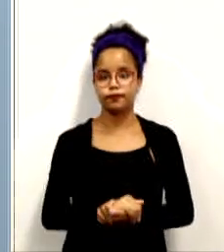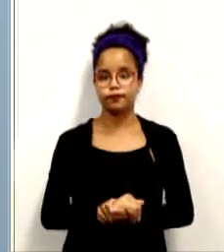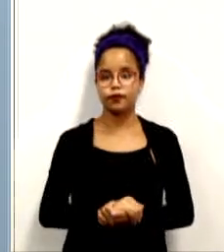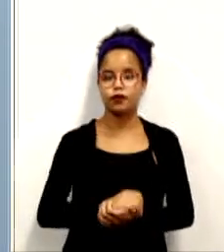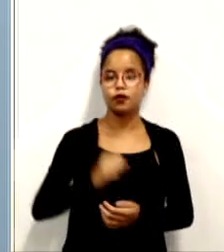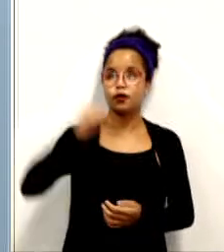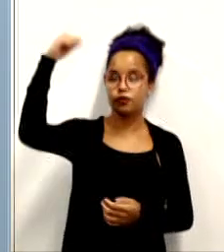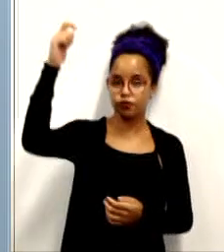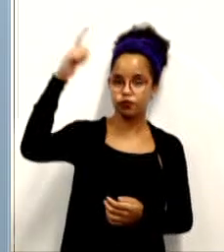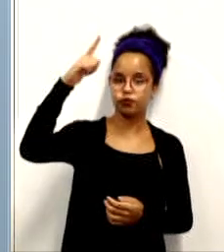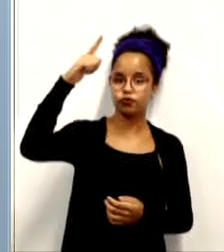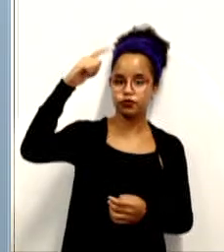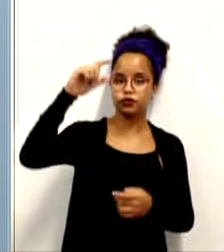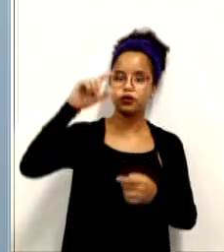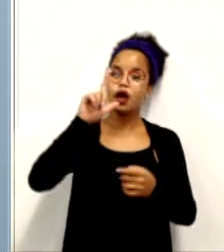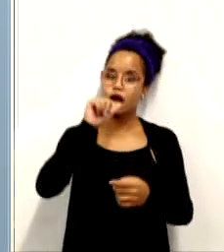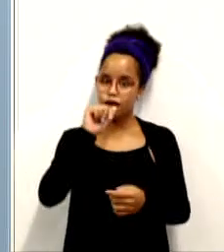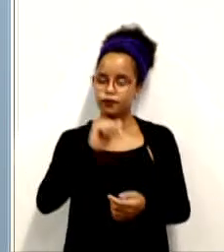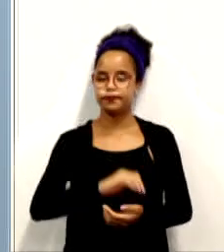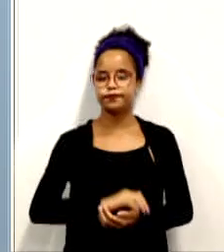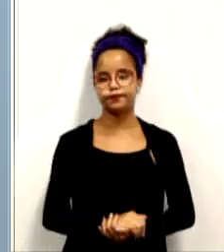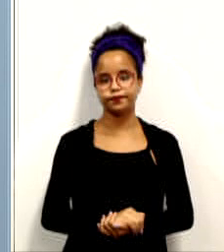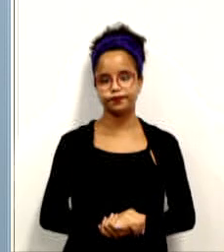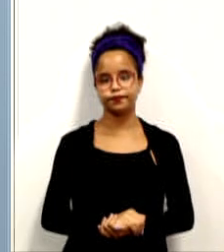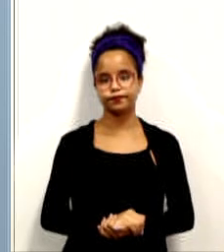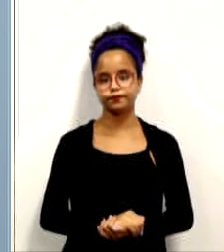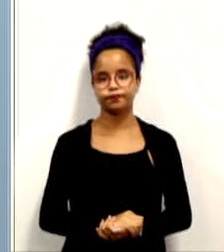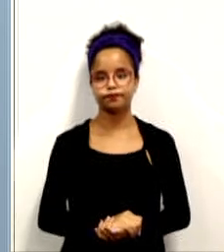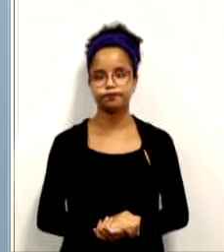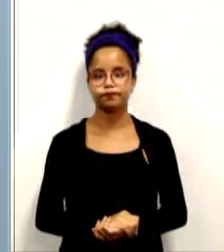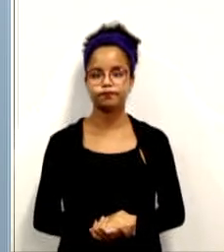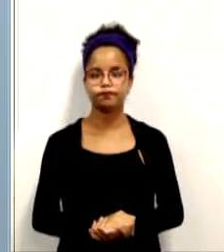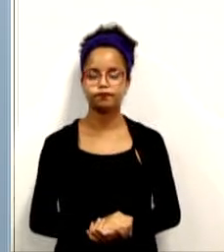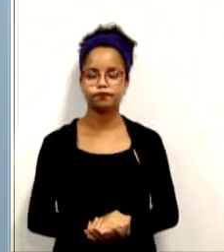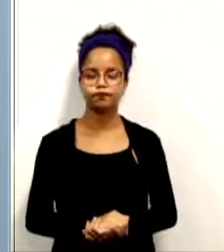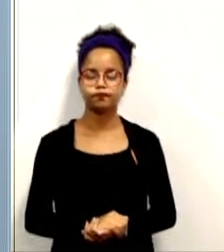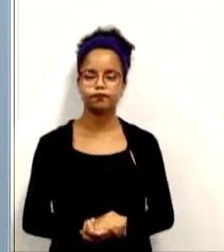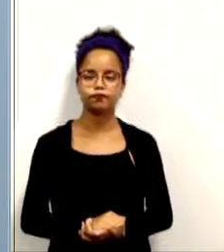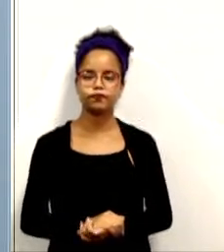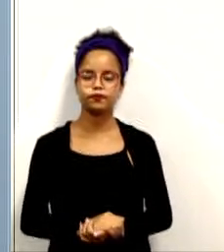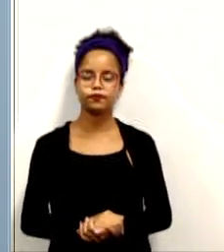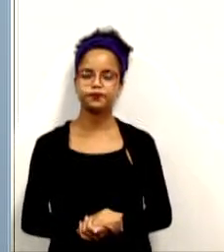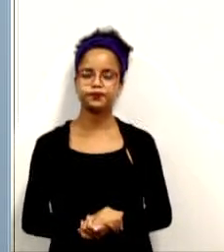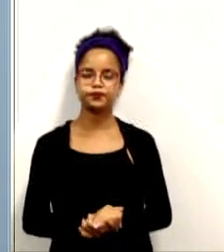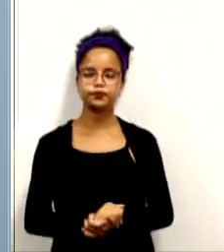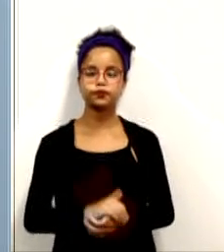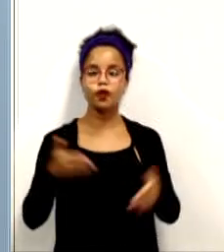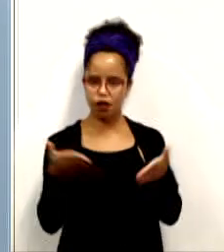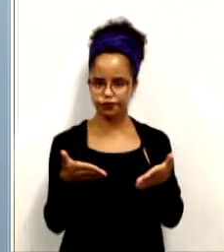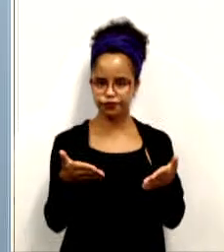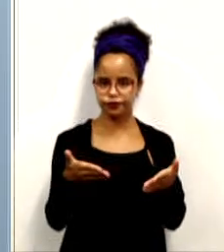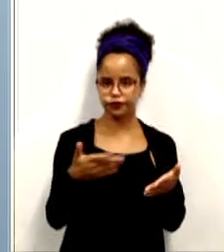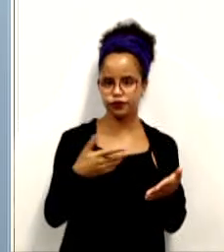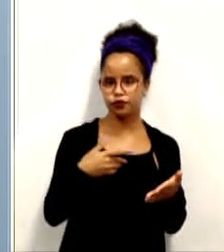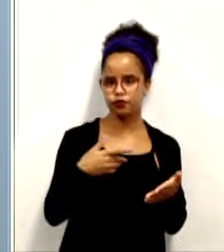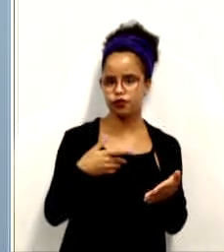ok? Vamos lá? E agora eu vou pedir para vocês